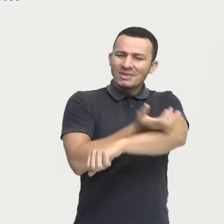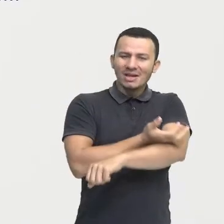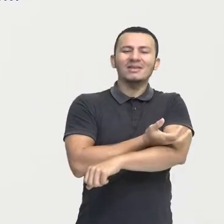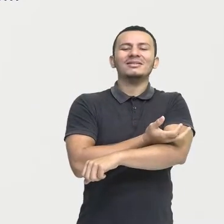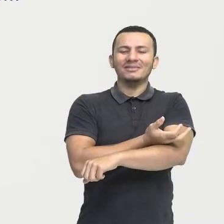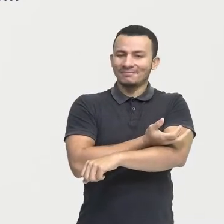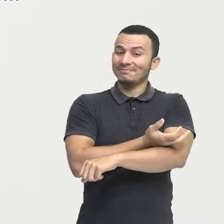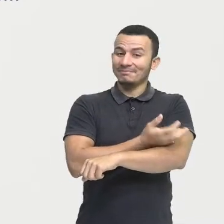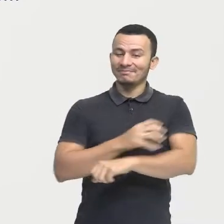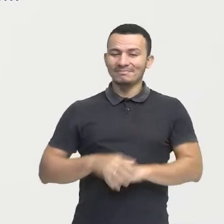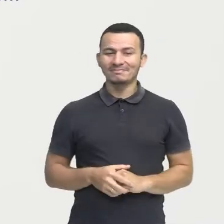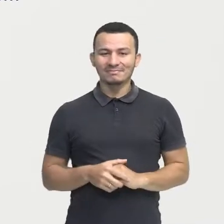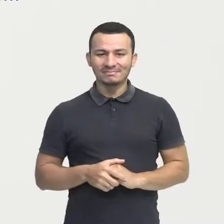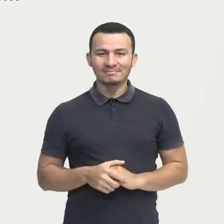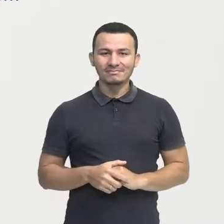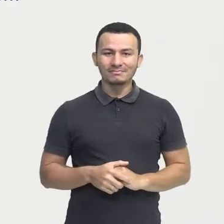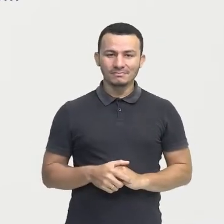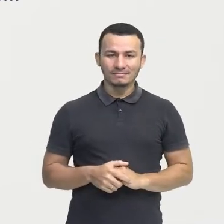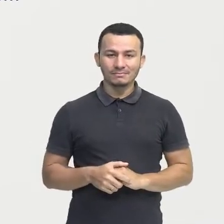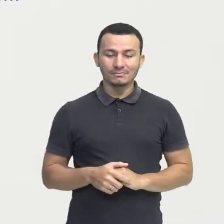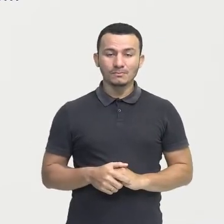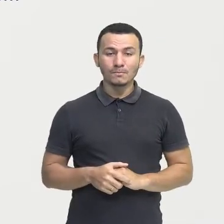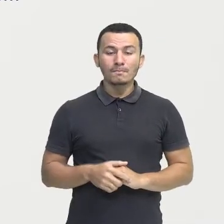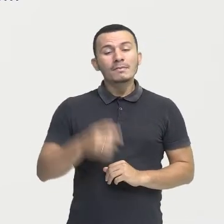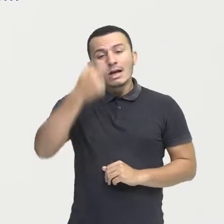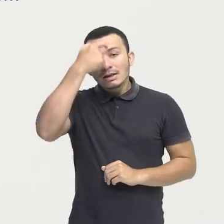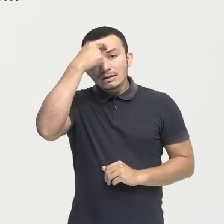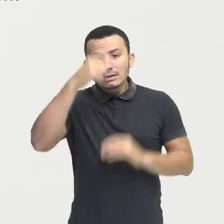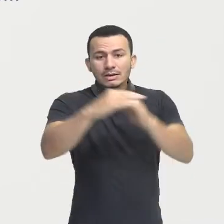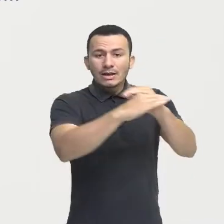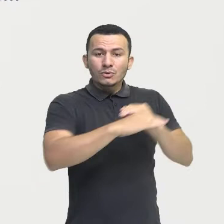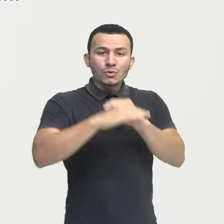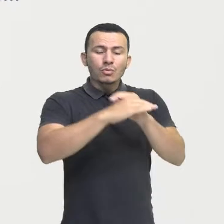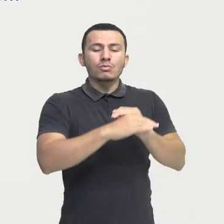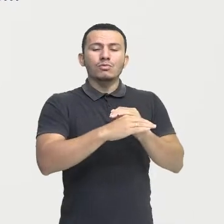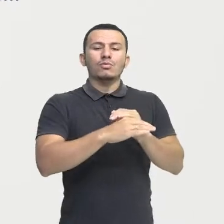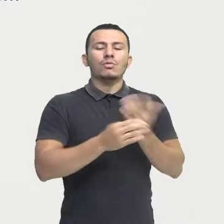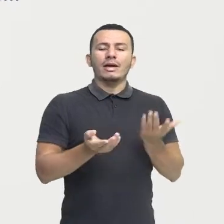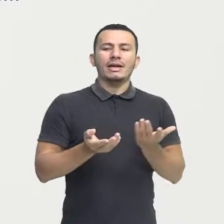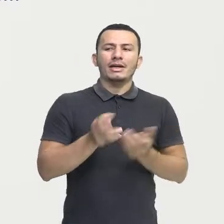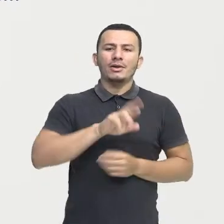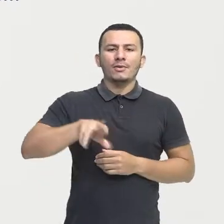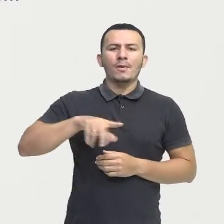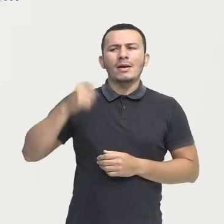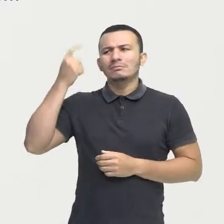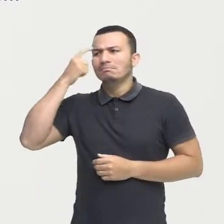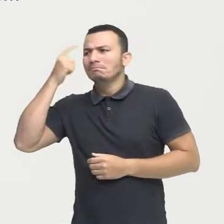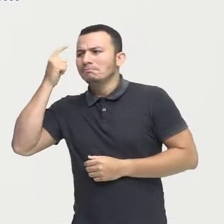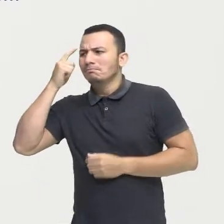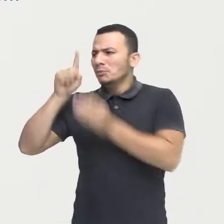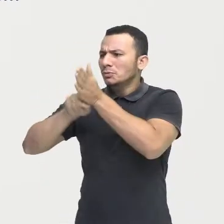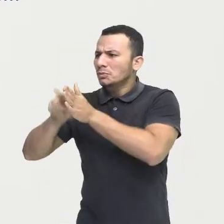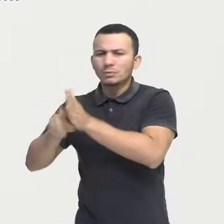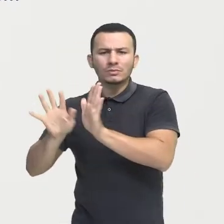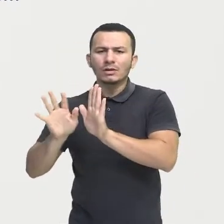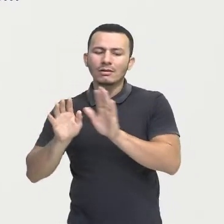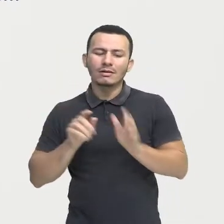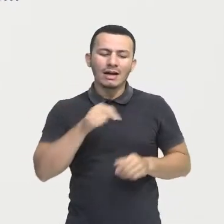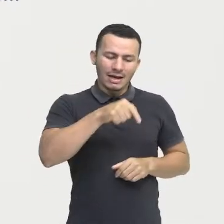né? O senso comum ele não é muito racional, ele é mais sentimental, ele está mais no campo das